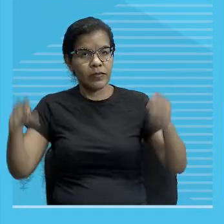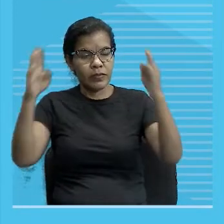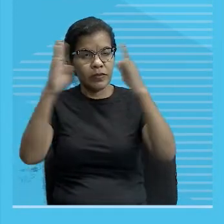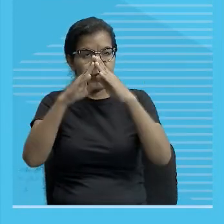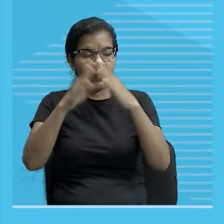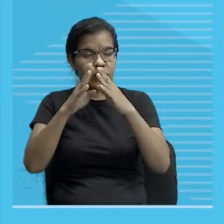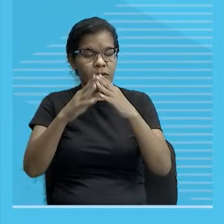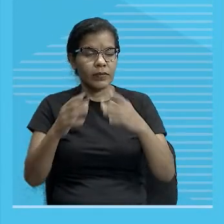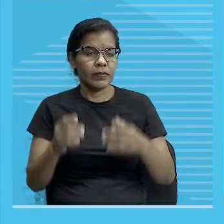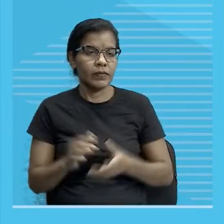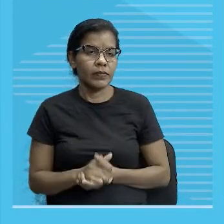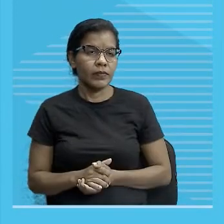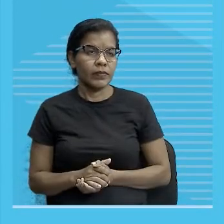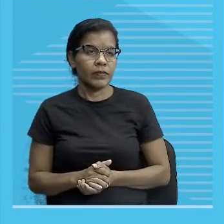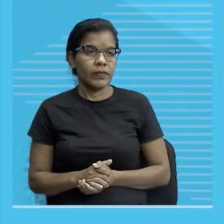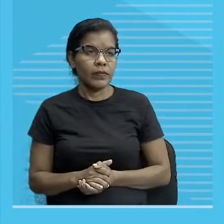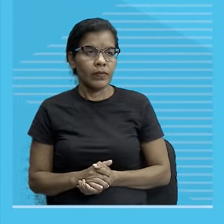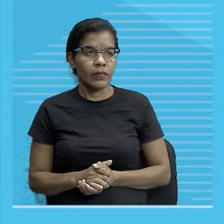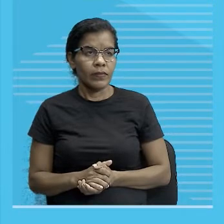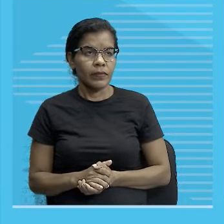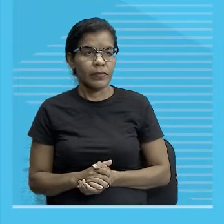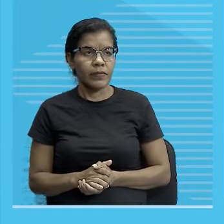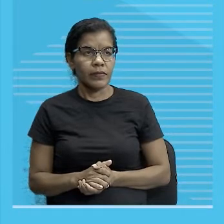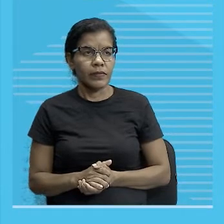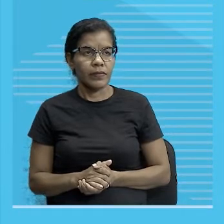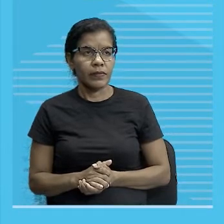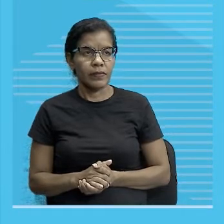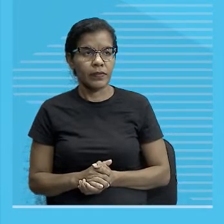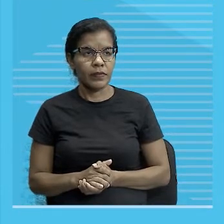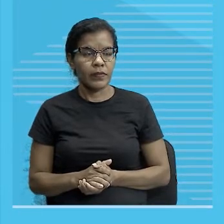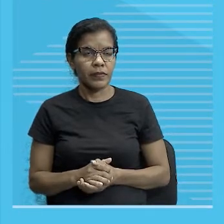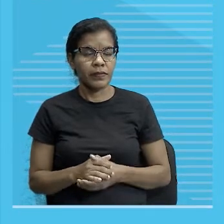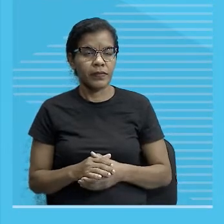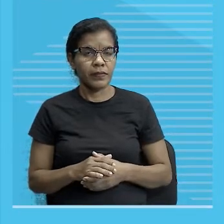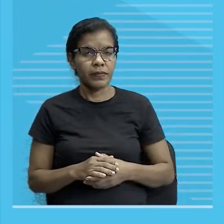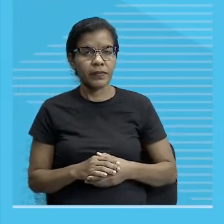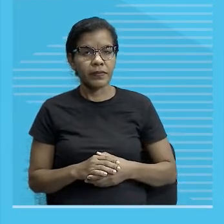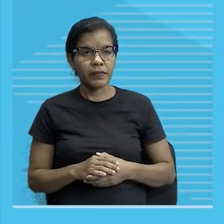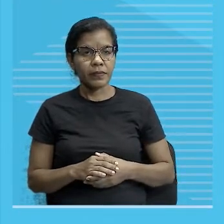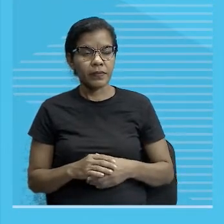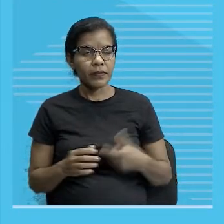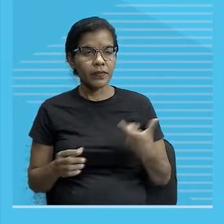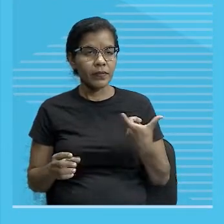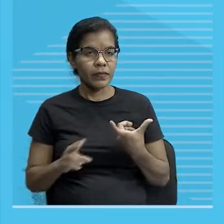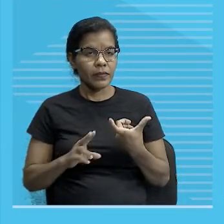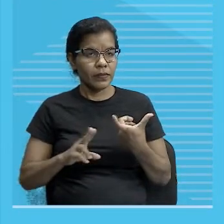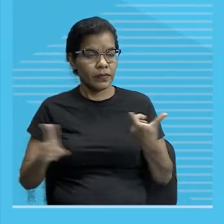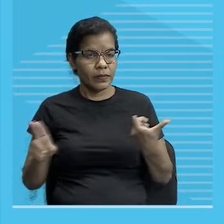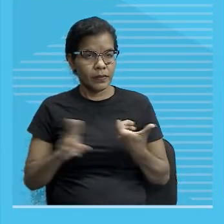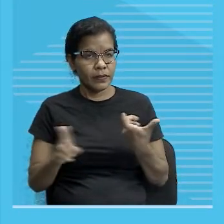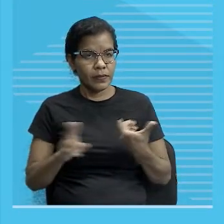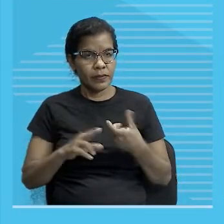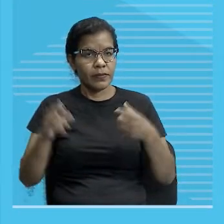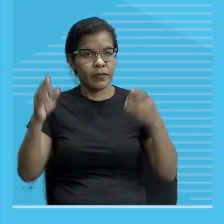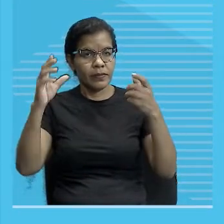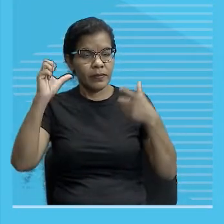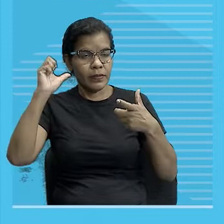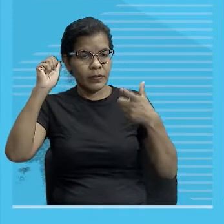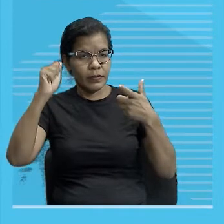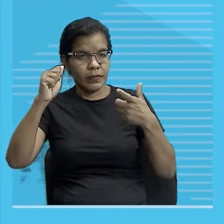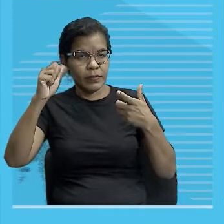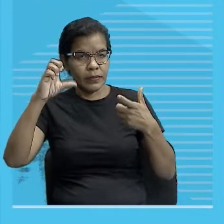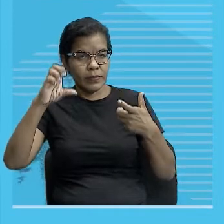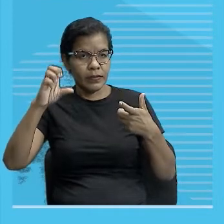já, de casa, olha aí, ó. Então, mediante a palavra casa, veja que a preposição de se